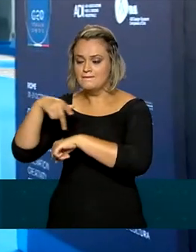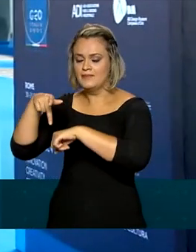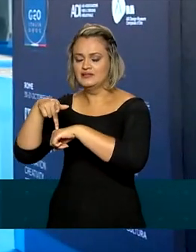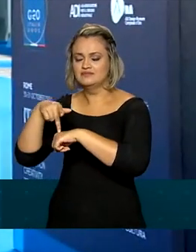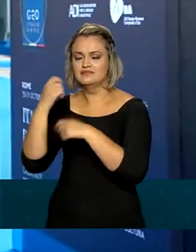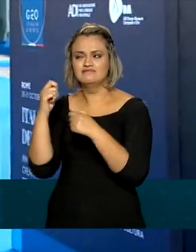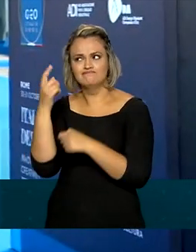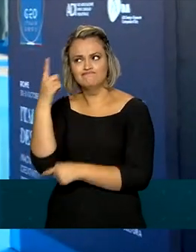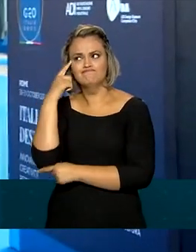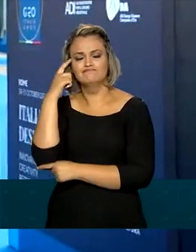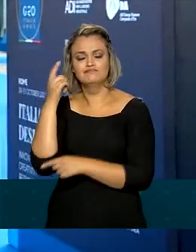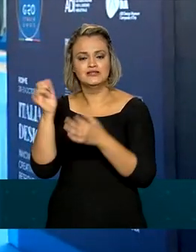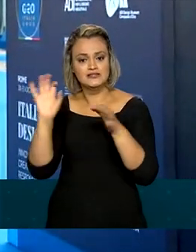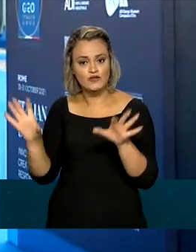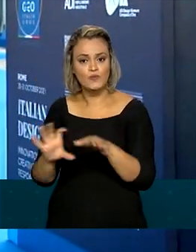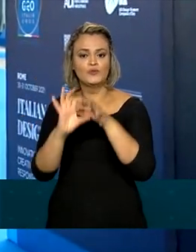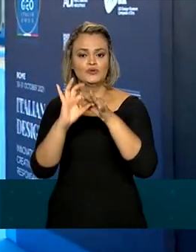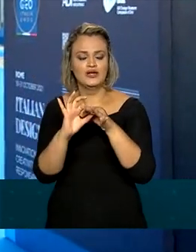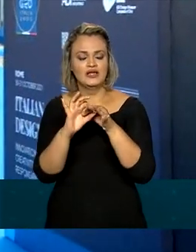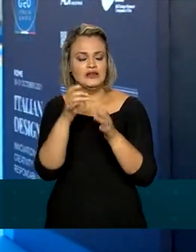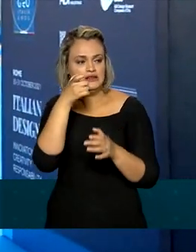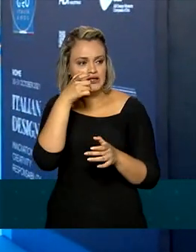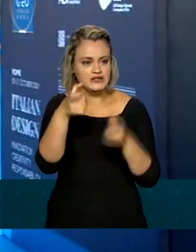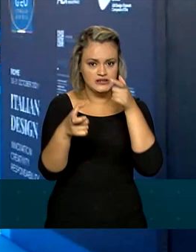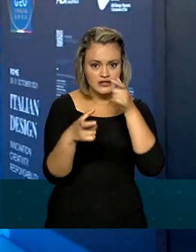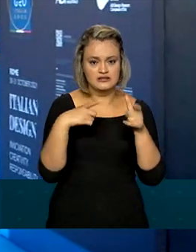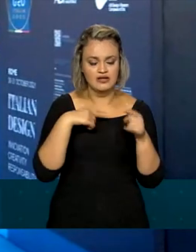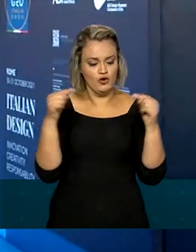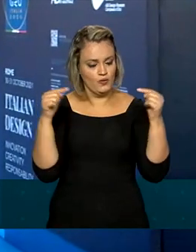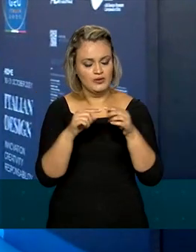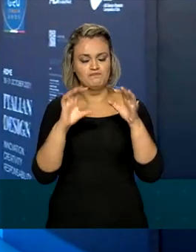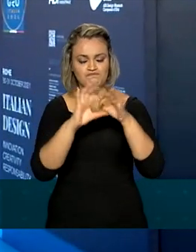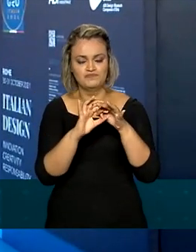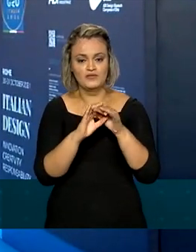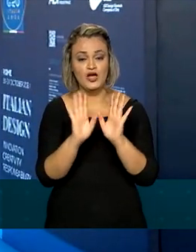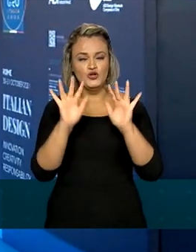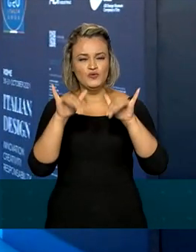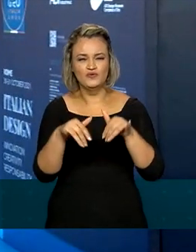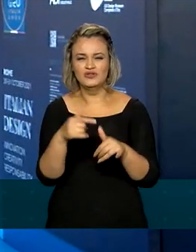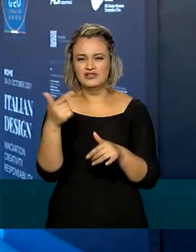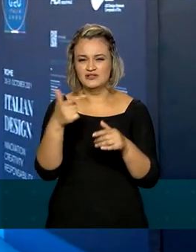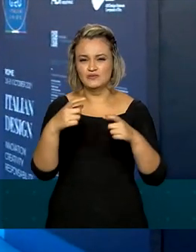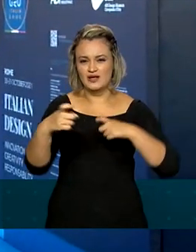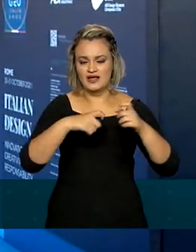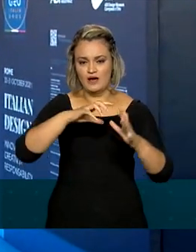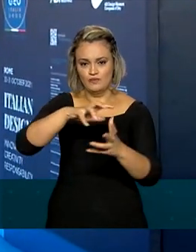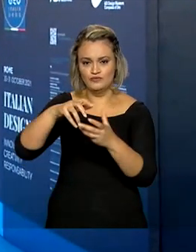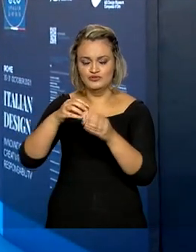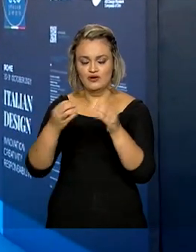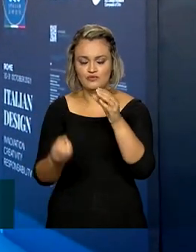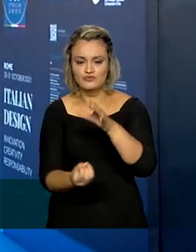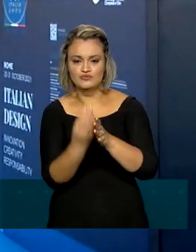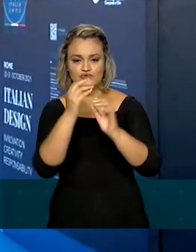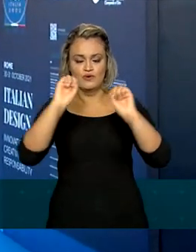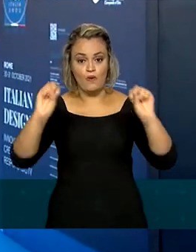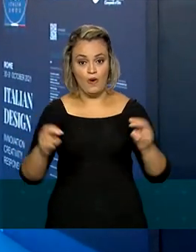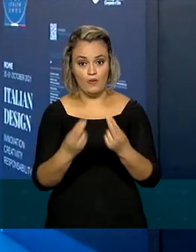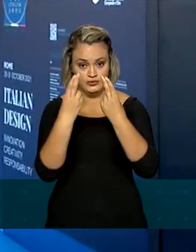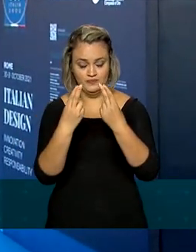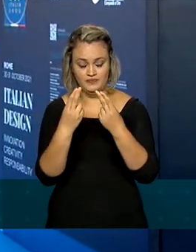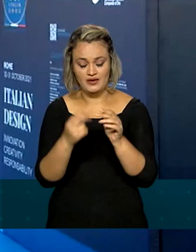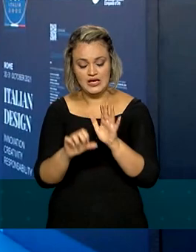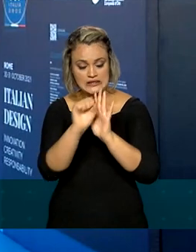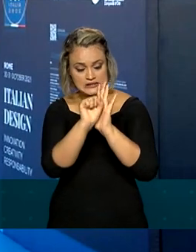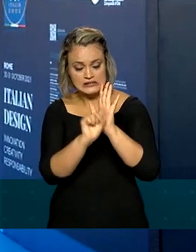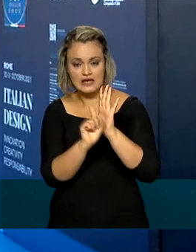unir em grupos de acordo com seus interesses. No final da Primeira Guerra Mundial, surgiu a Liga das Nações. E ao longo do século